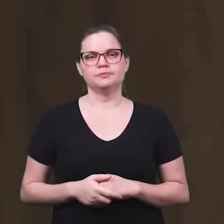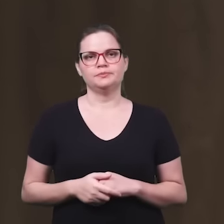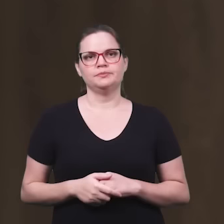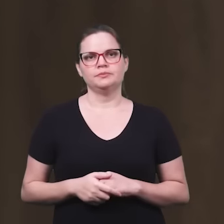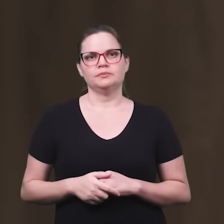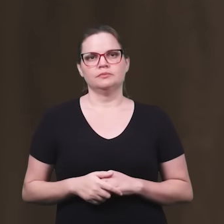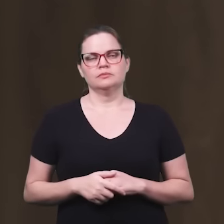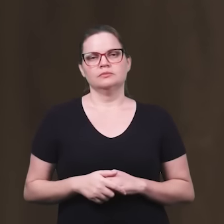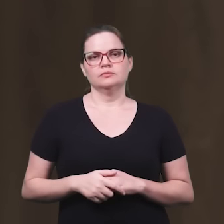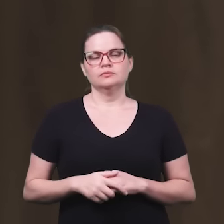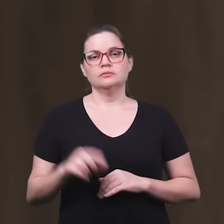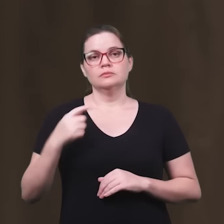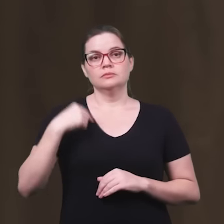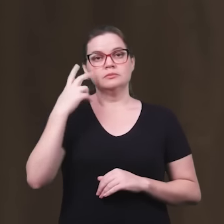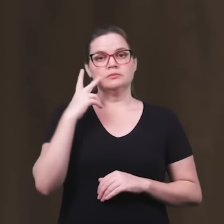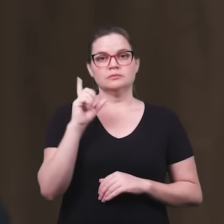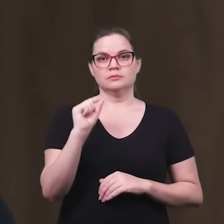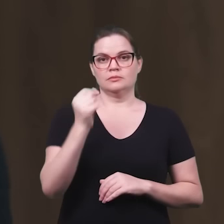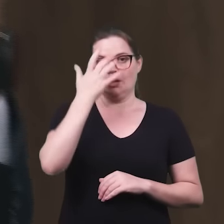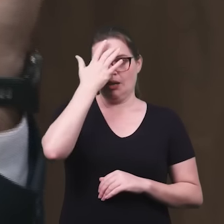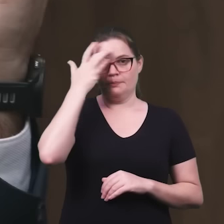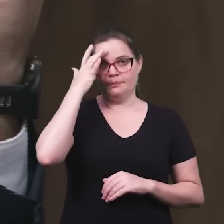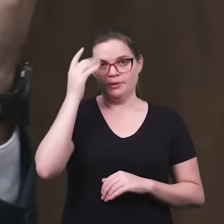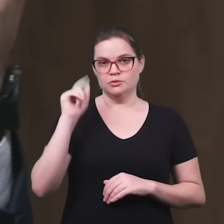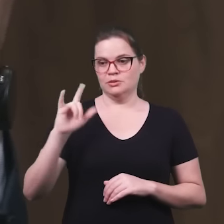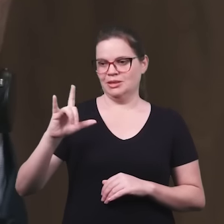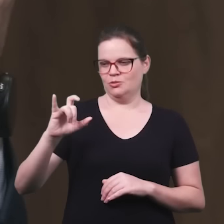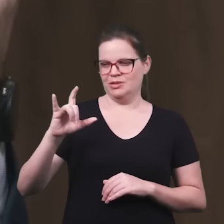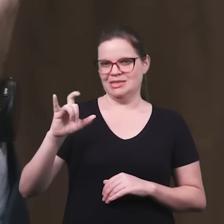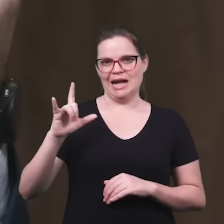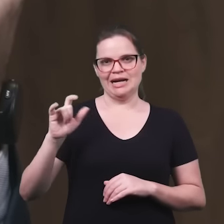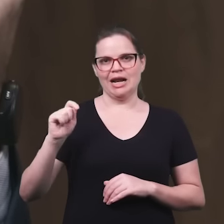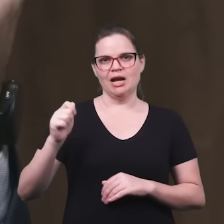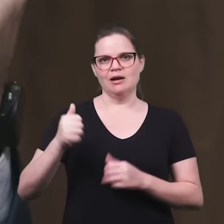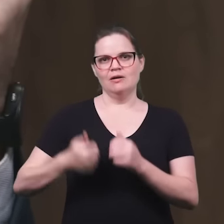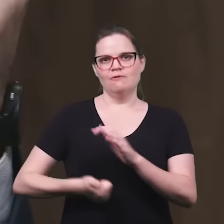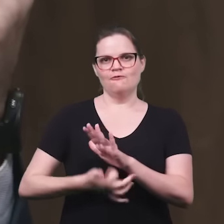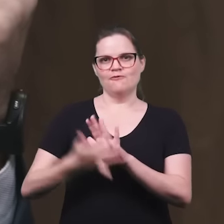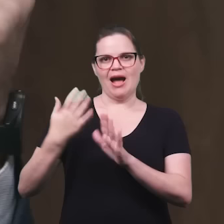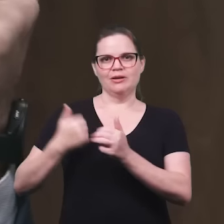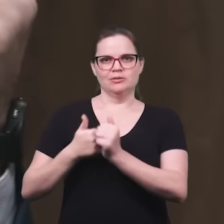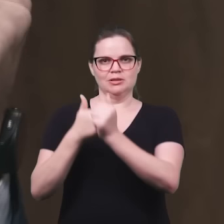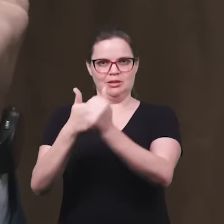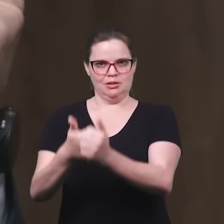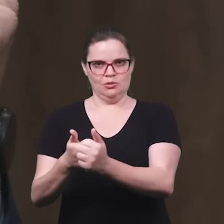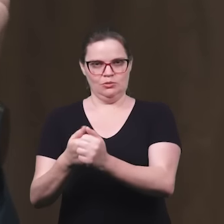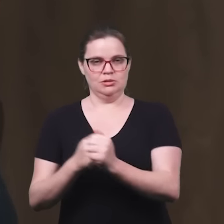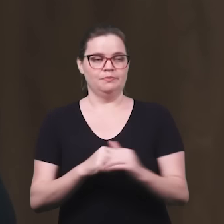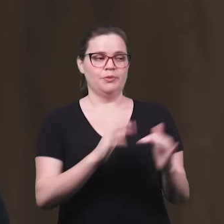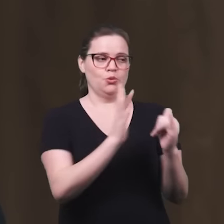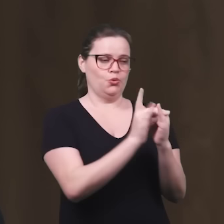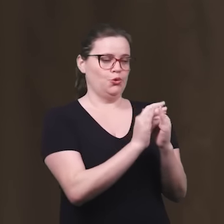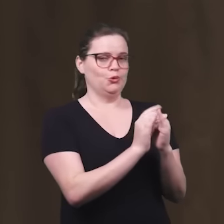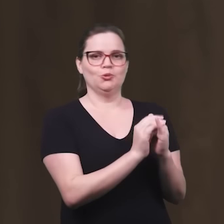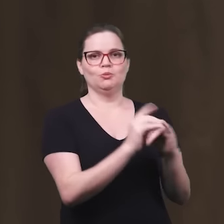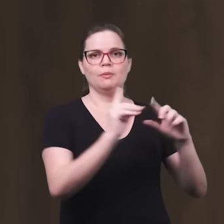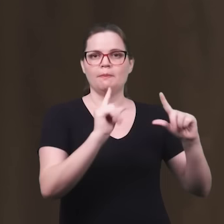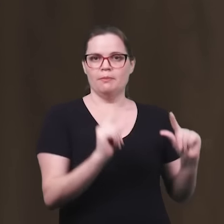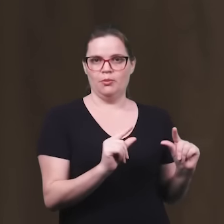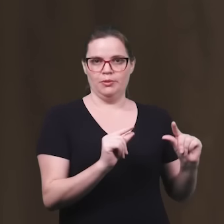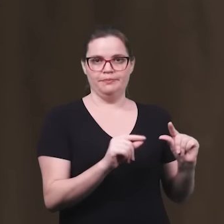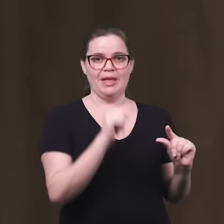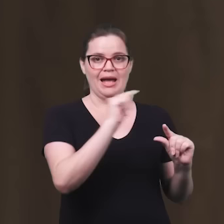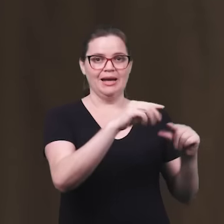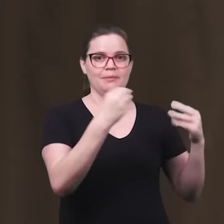prático? É muito comum uma pessoa que tem um Instagram muito grande e um YouTube não tão grande, que está crescendo, postar um vídeo